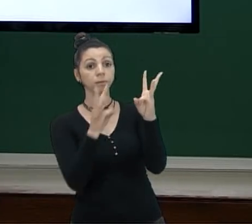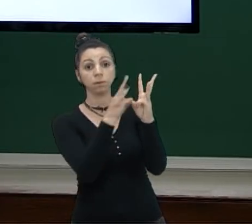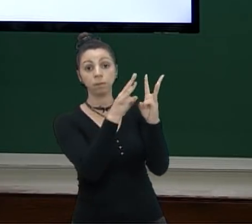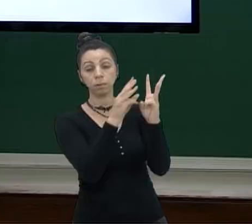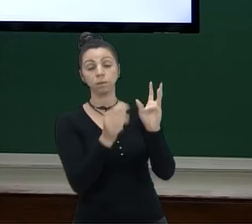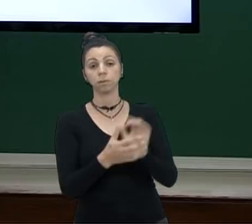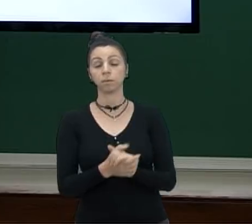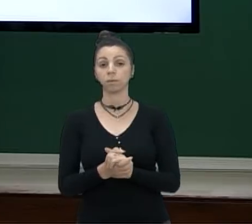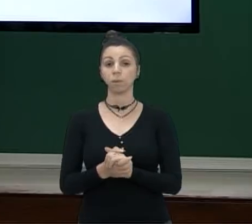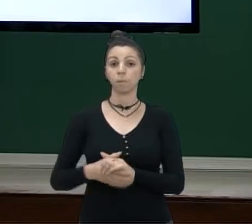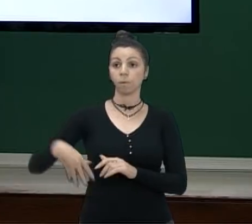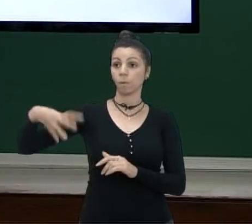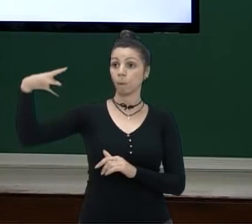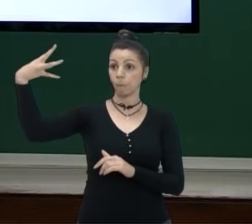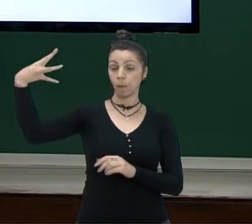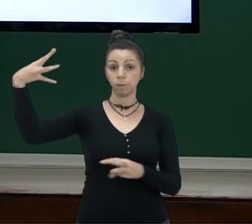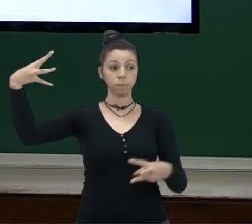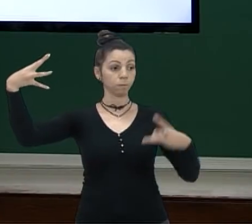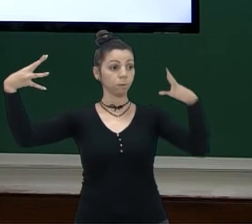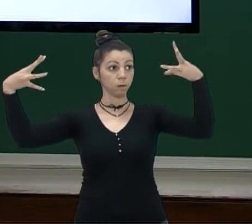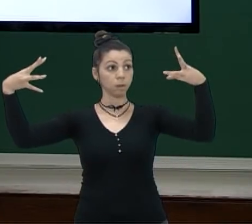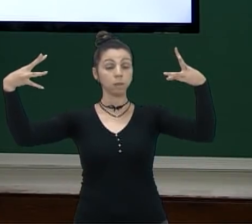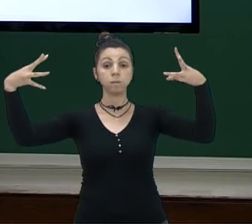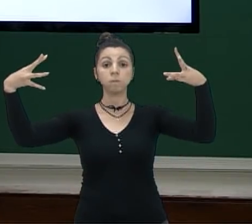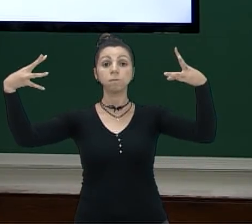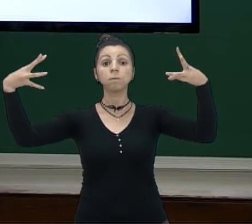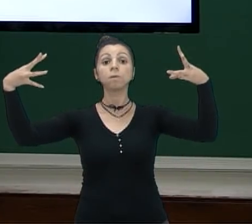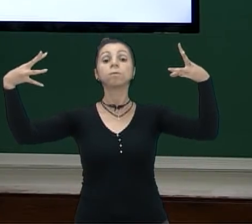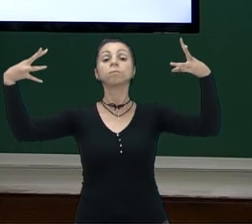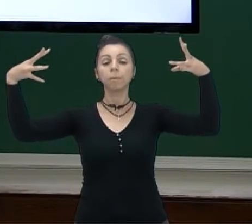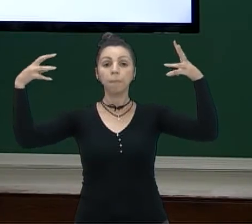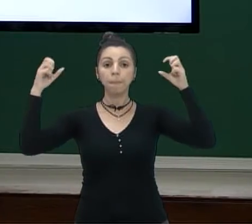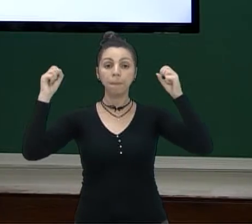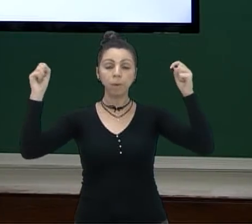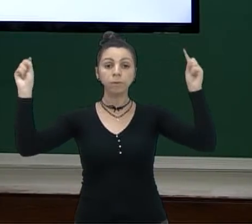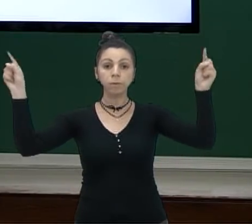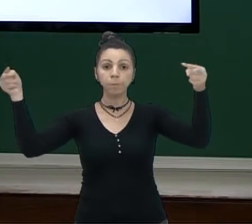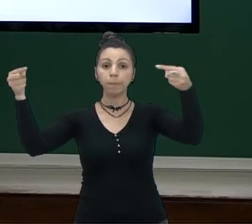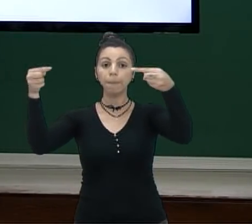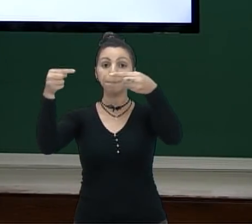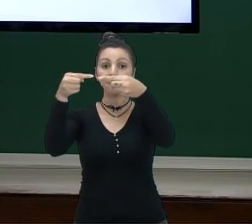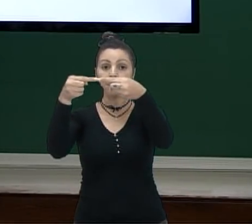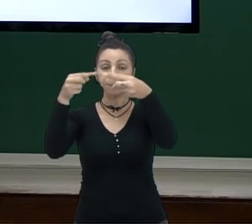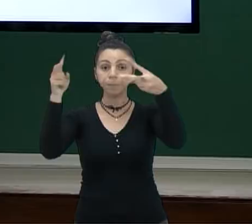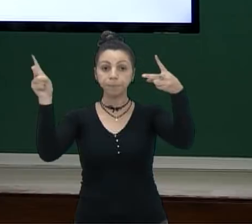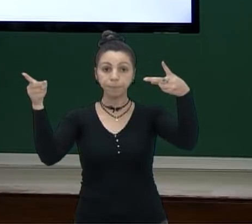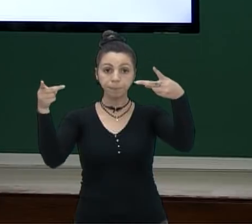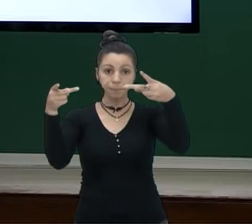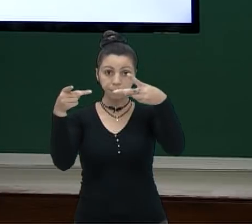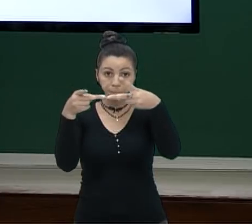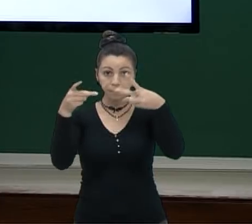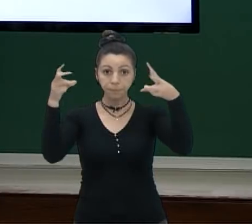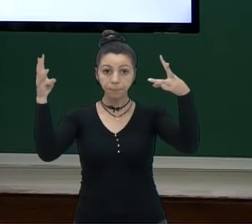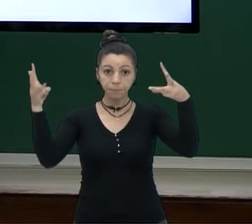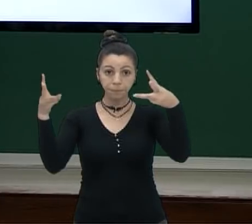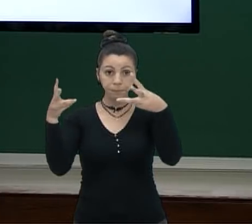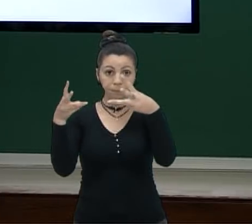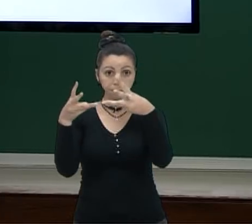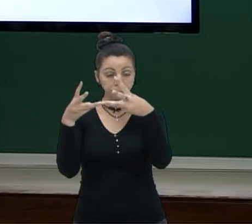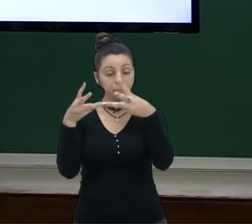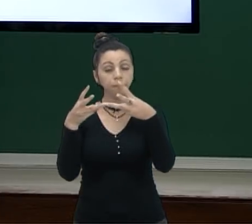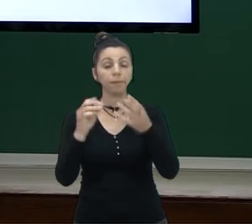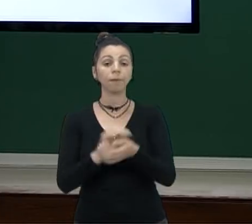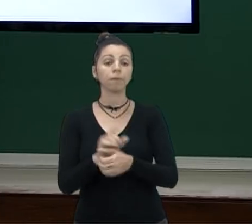o próprio enunciado disse, uma dessas palavras vai se repetir. Eu vou dar um tempo para vocês copiarem o